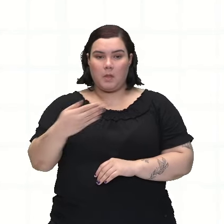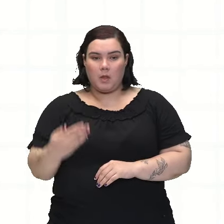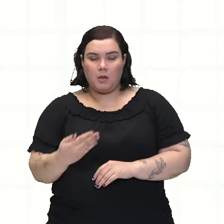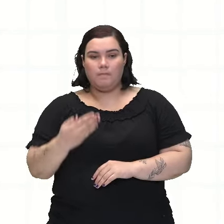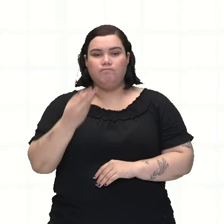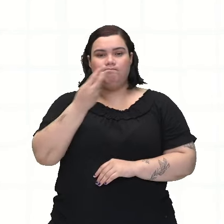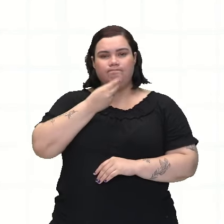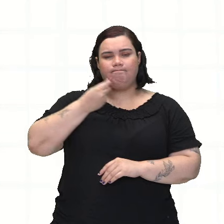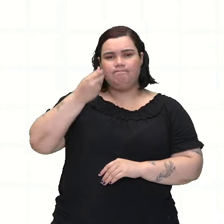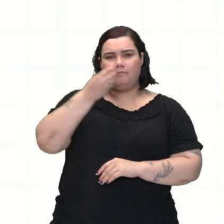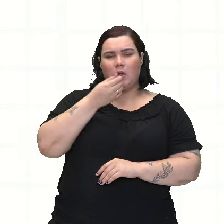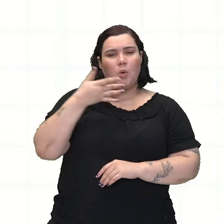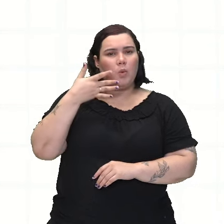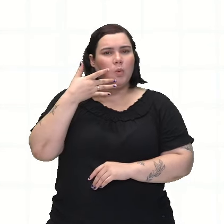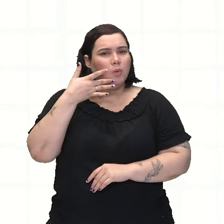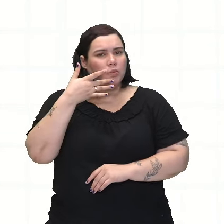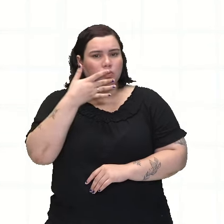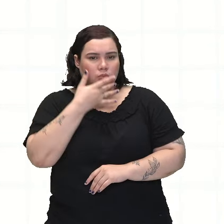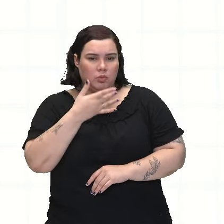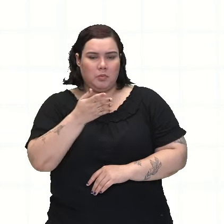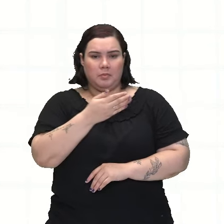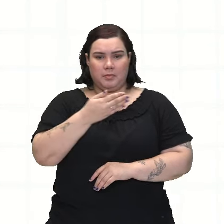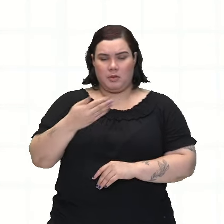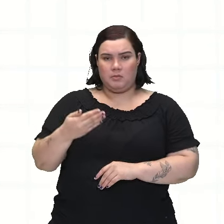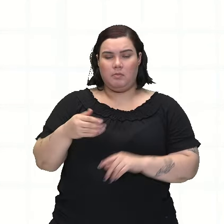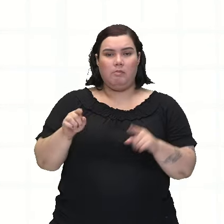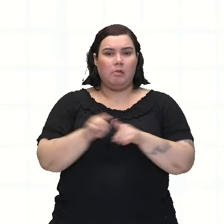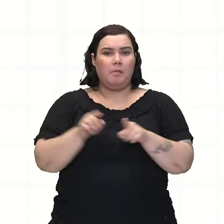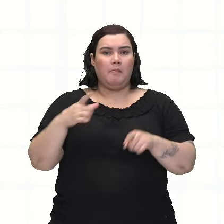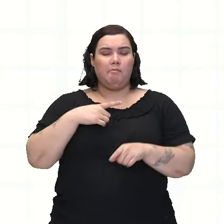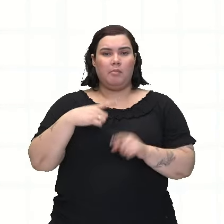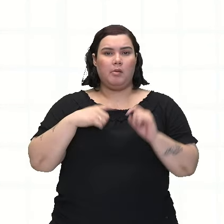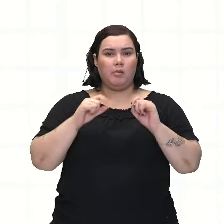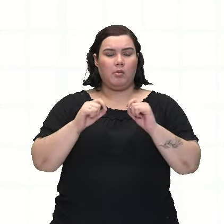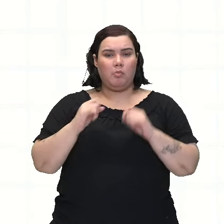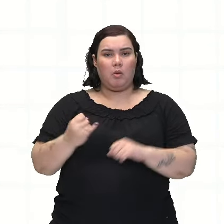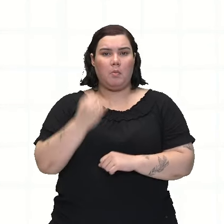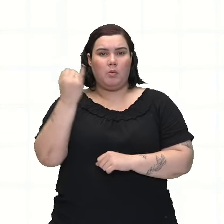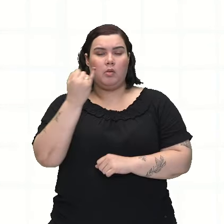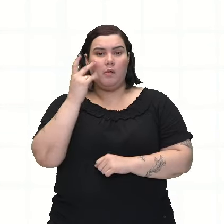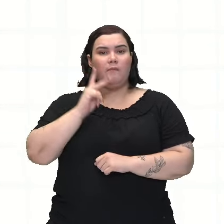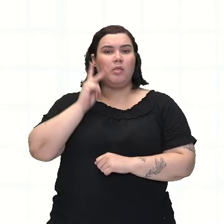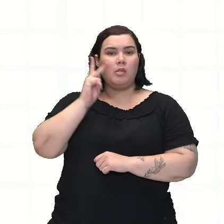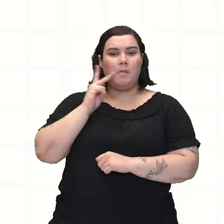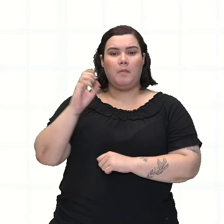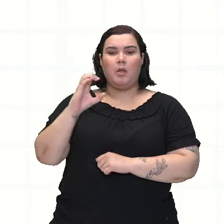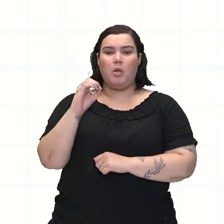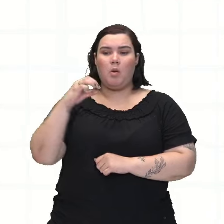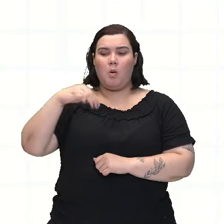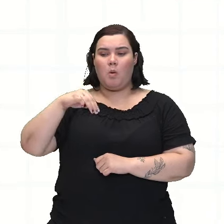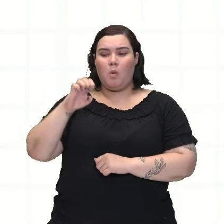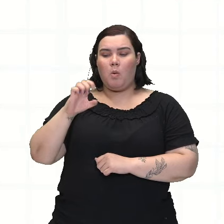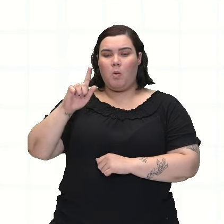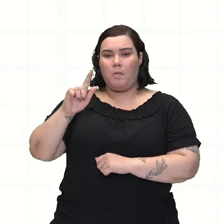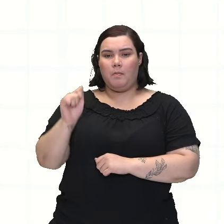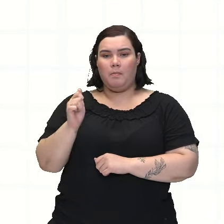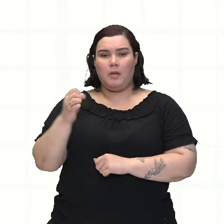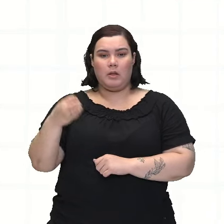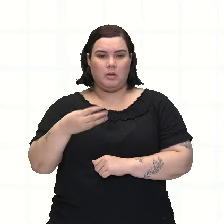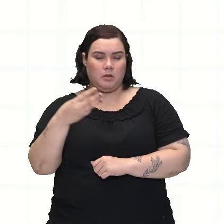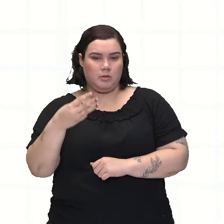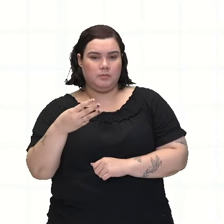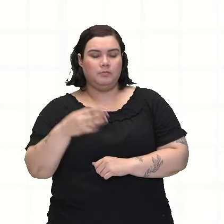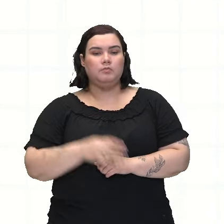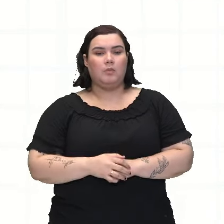por sua carne saborosa e rica em ômega 3, sendo uma escolha